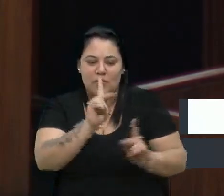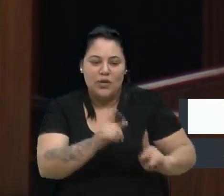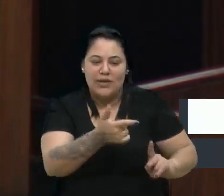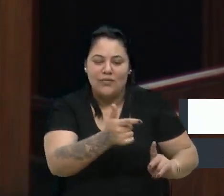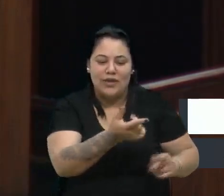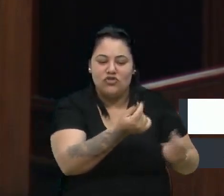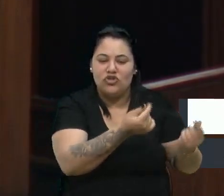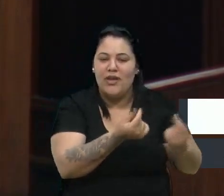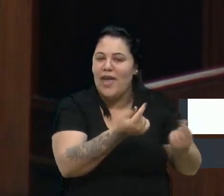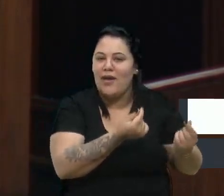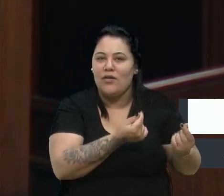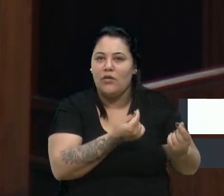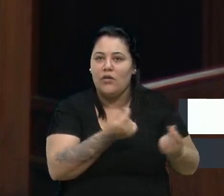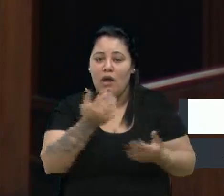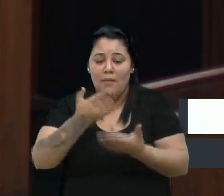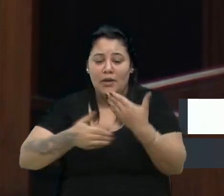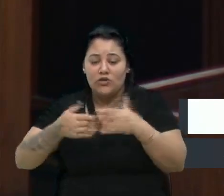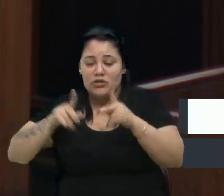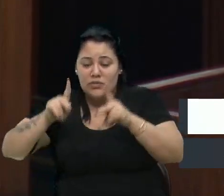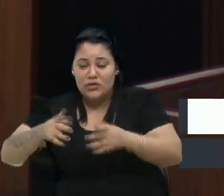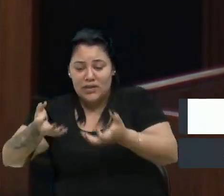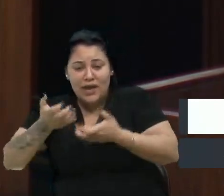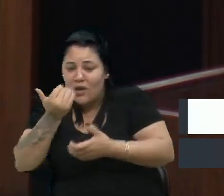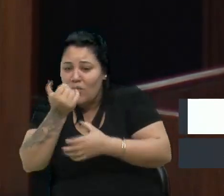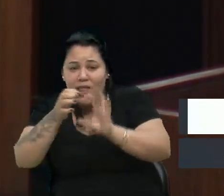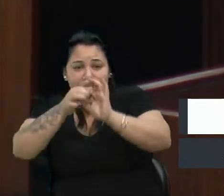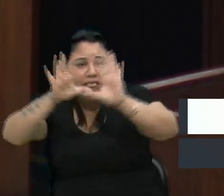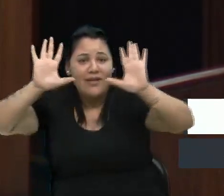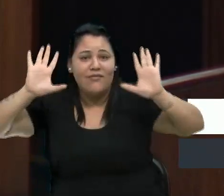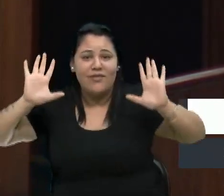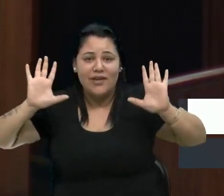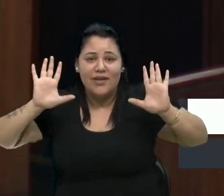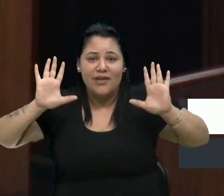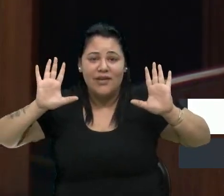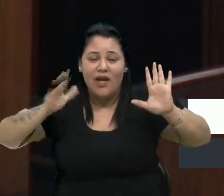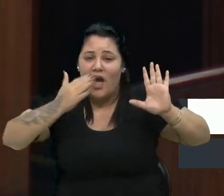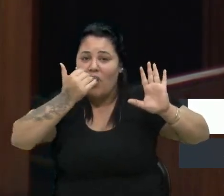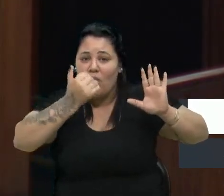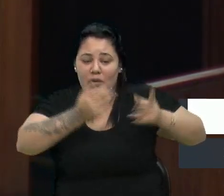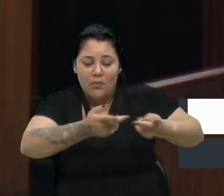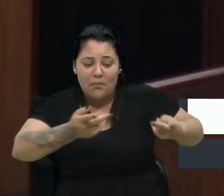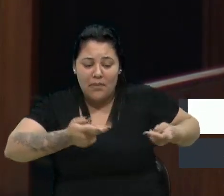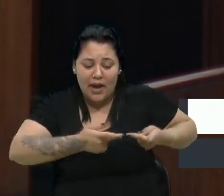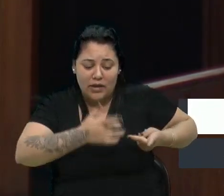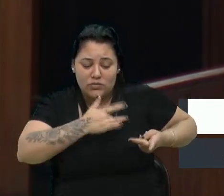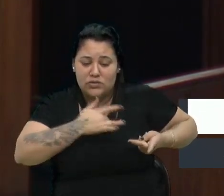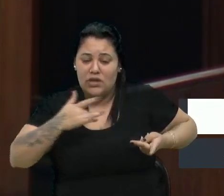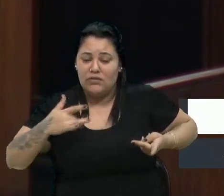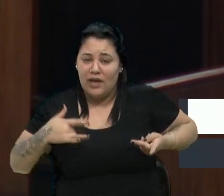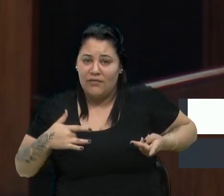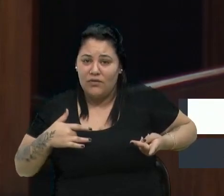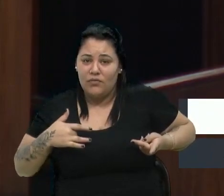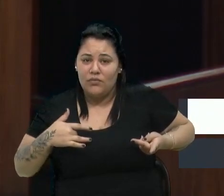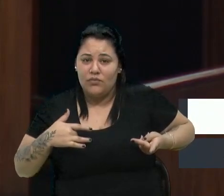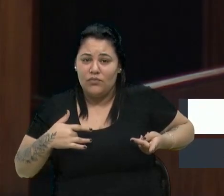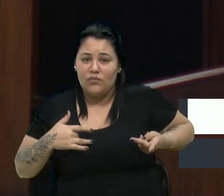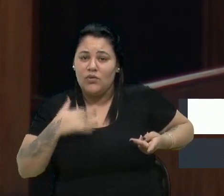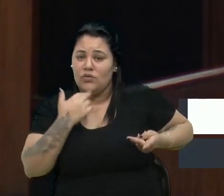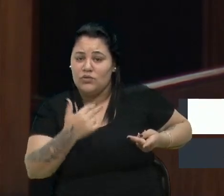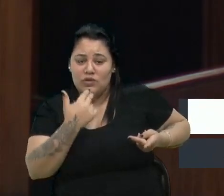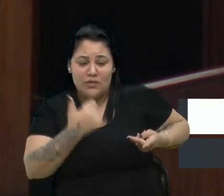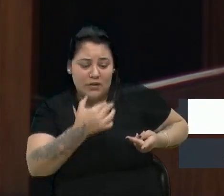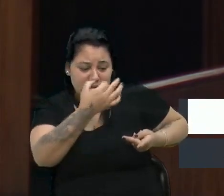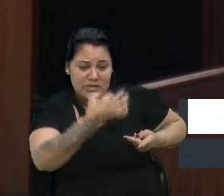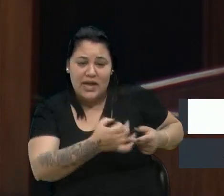é para todas as pessoas que se dispunham a ir lá e a comer um prato saudável, nutricionalmente correto, né? Sendo